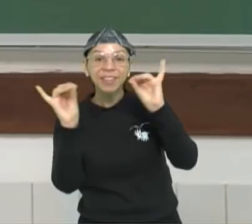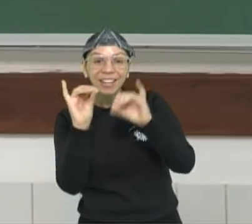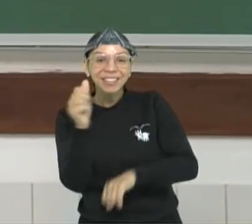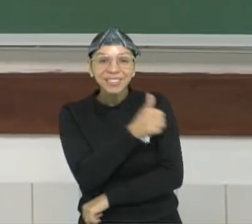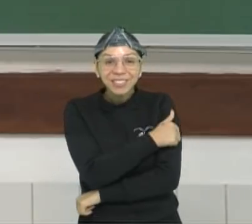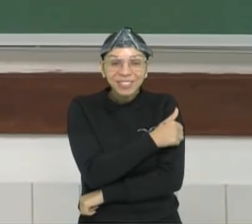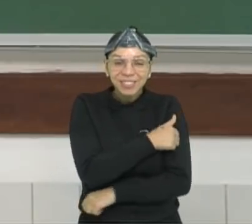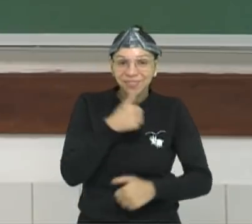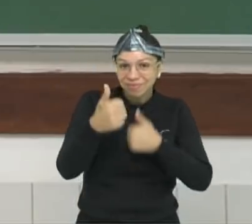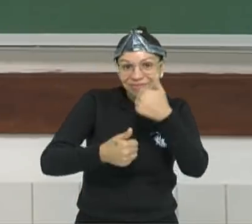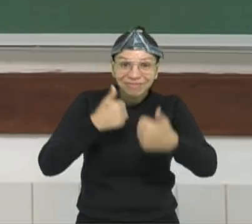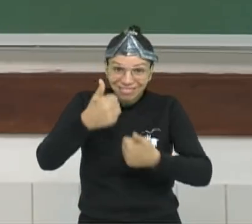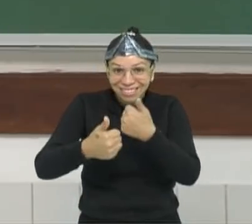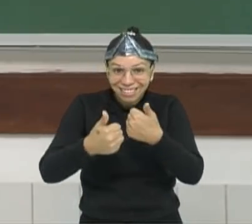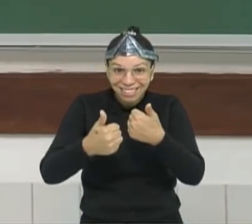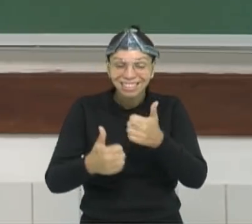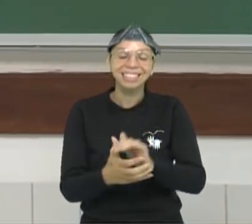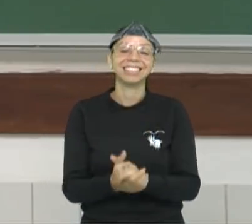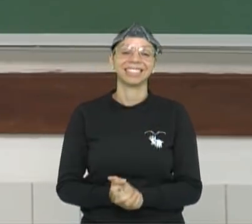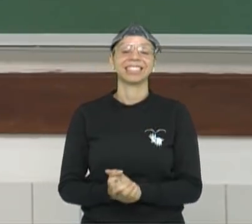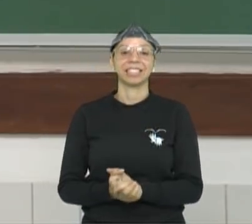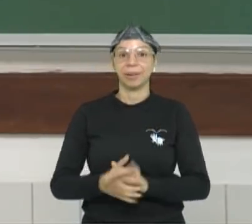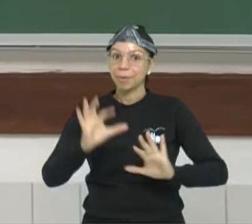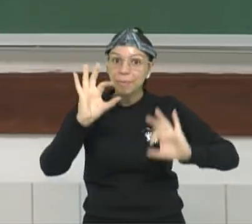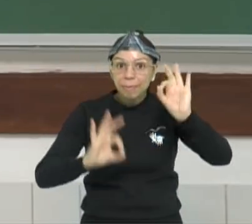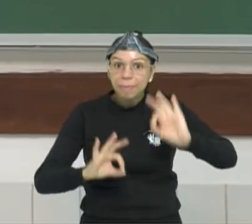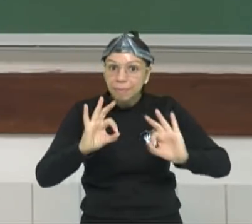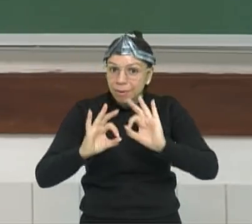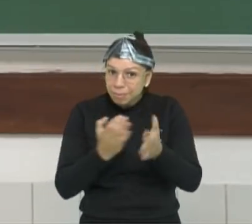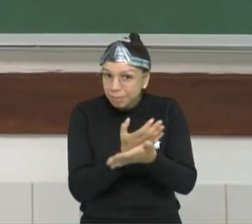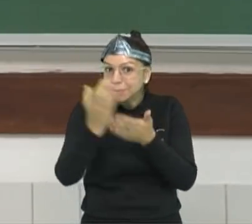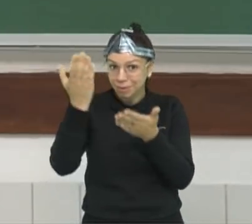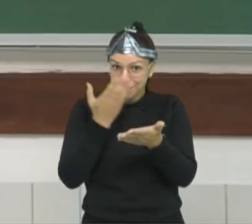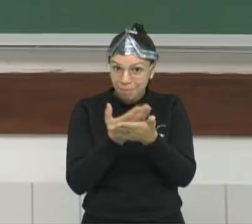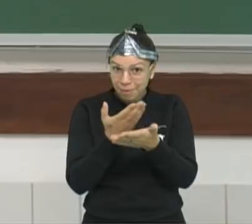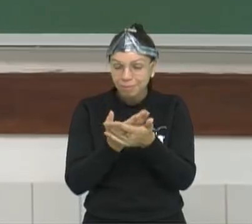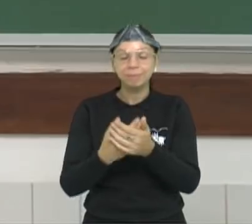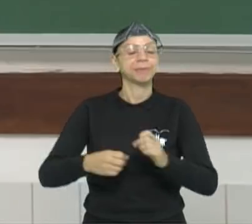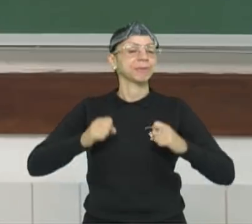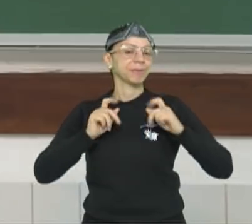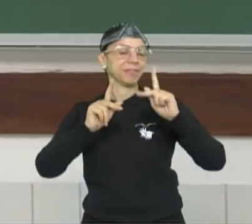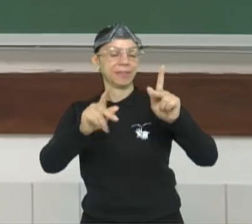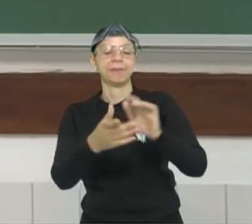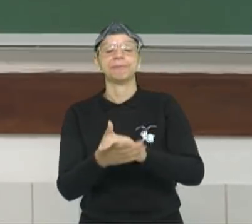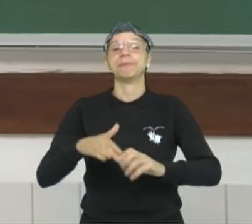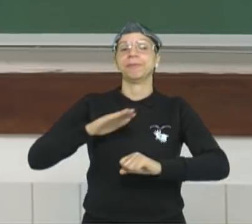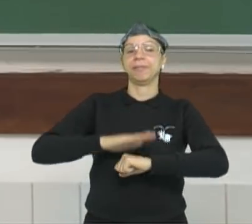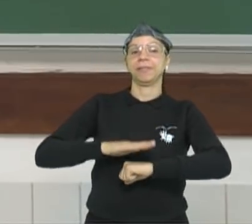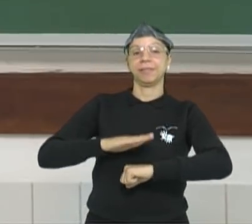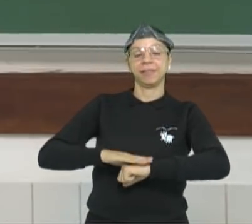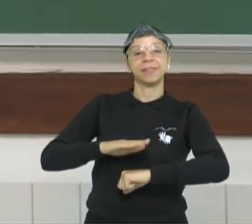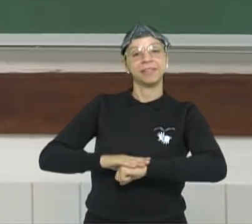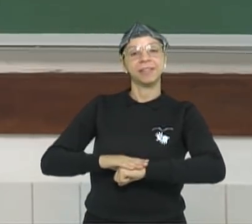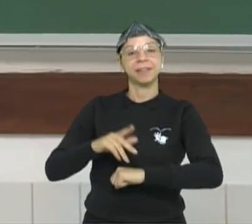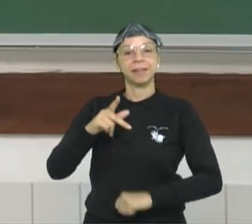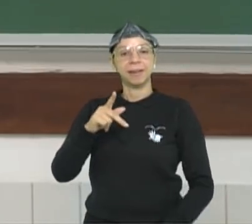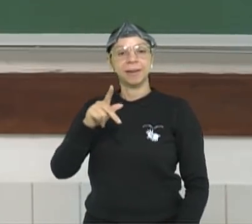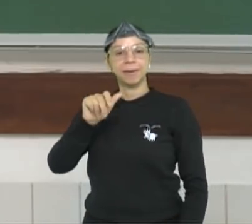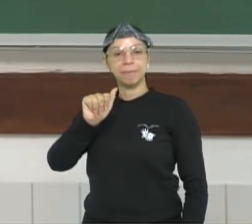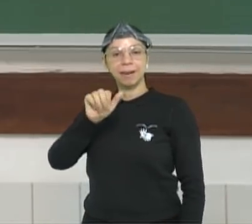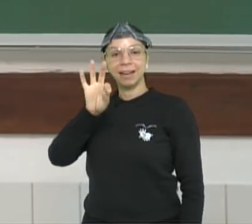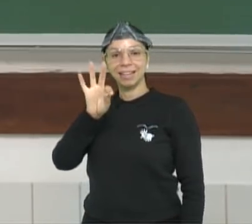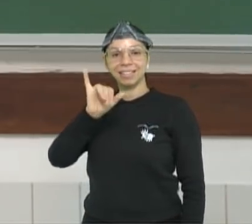you? E aí, galera, tudo bem com vocês? Preparados para mais uma aula? Muito bem, então eu, a Wonder Woman Teacher